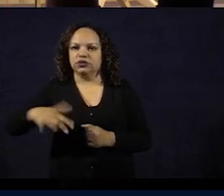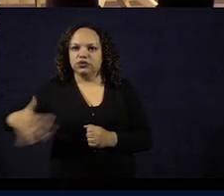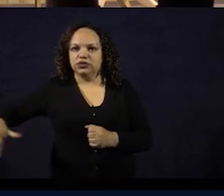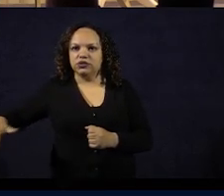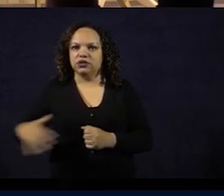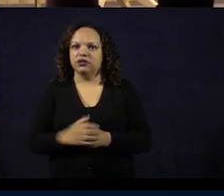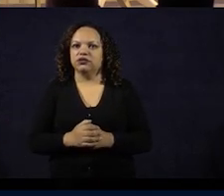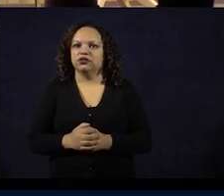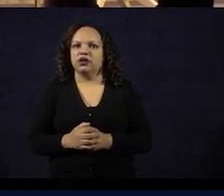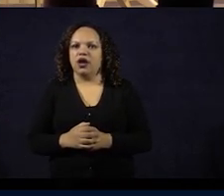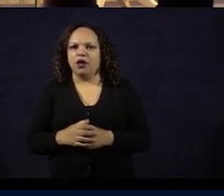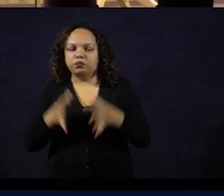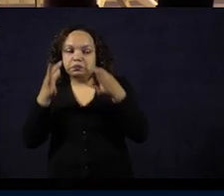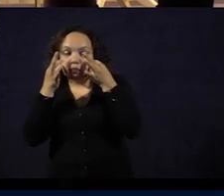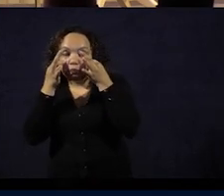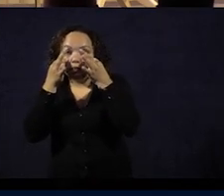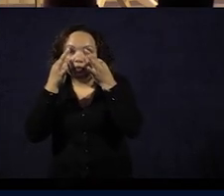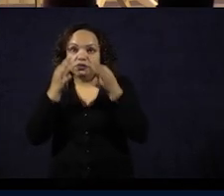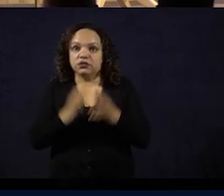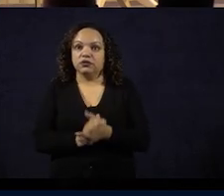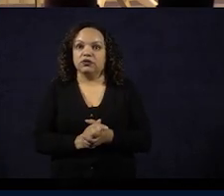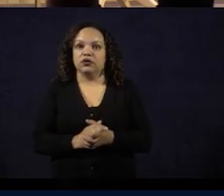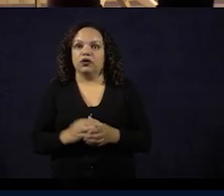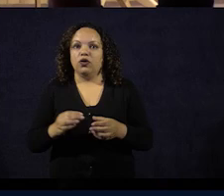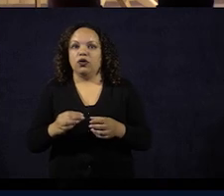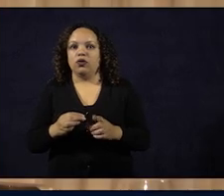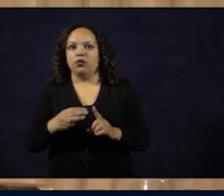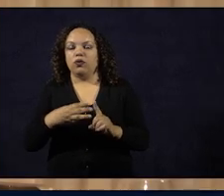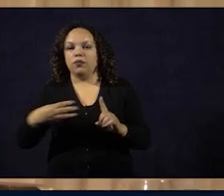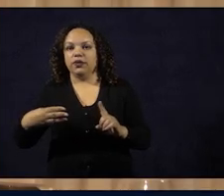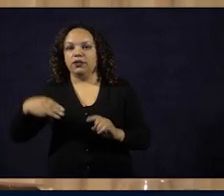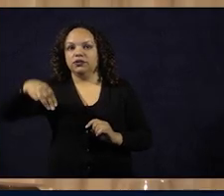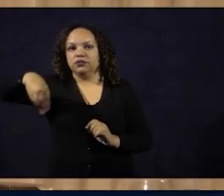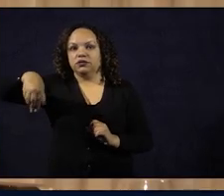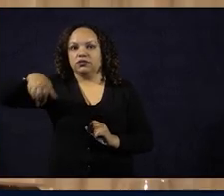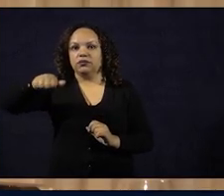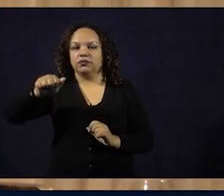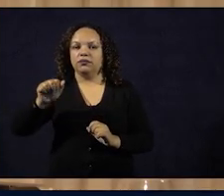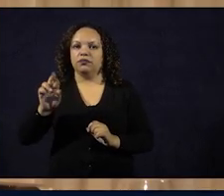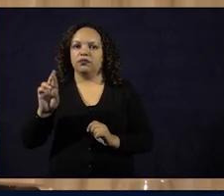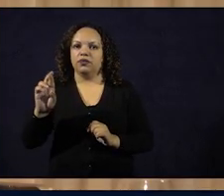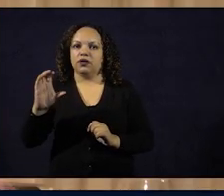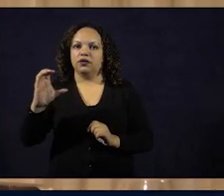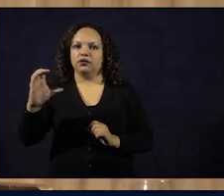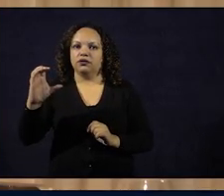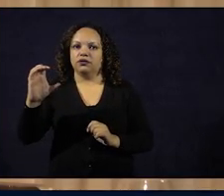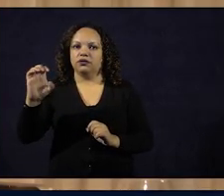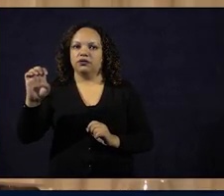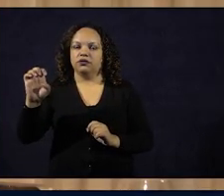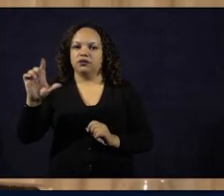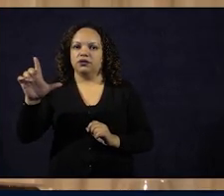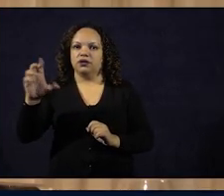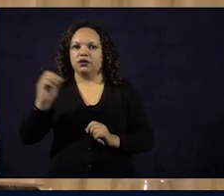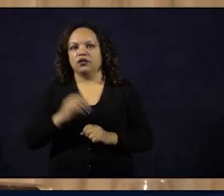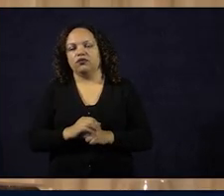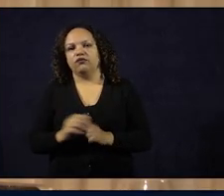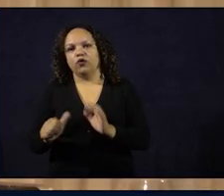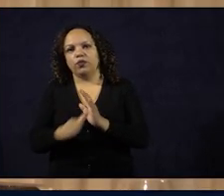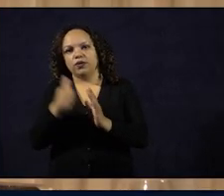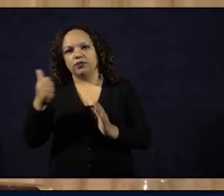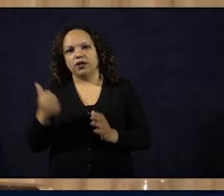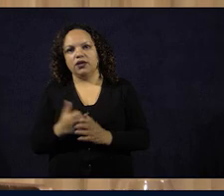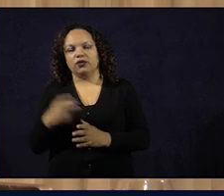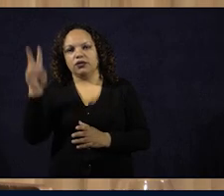atenção. O ministro Marcelo comentou aqui, e eu lembro, Marcelo, 2020 foi o primeiro ano